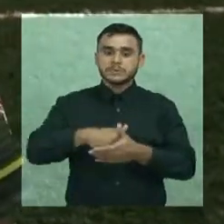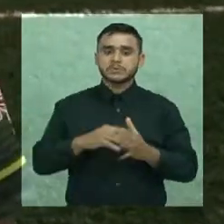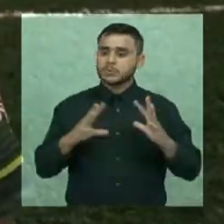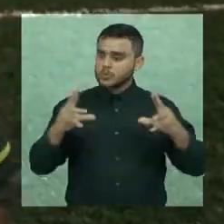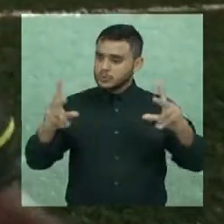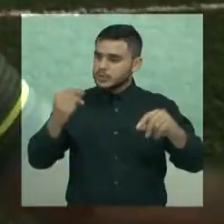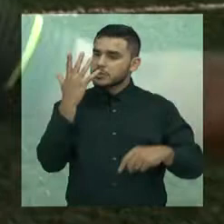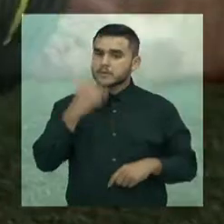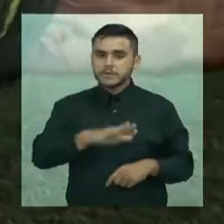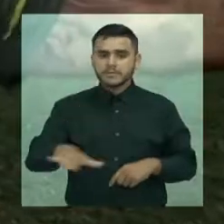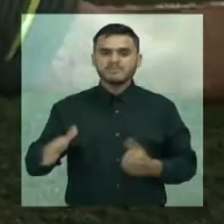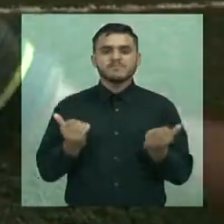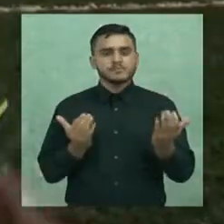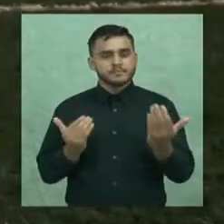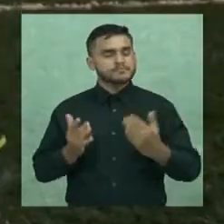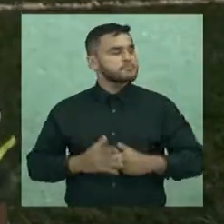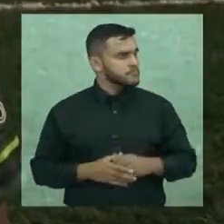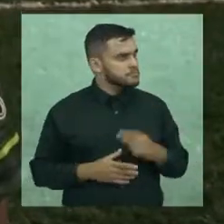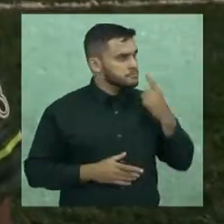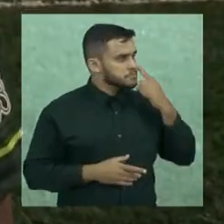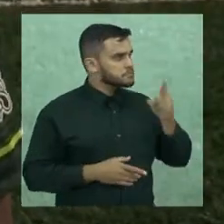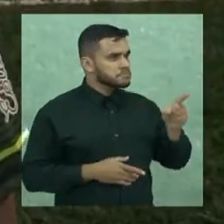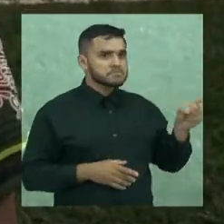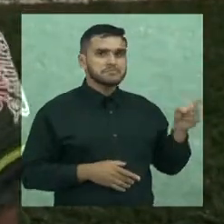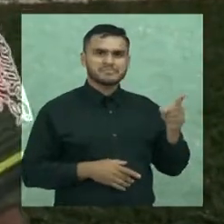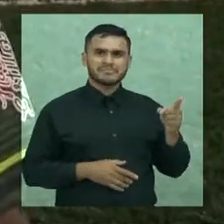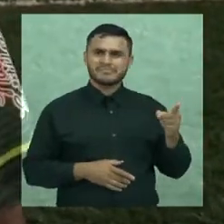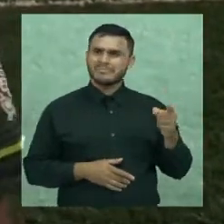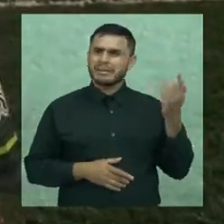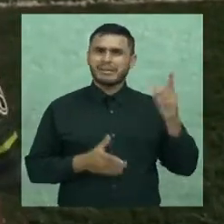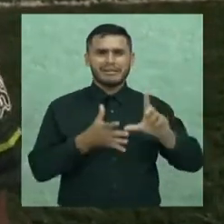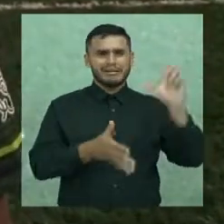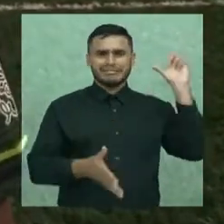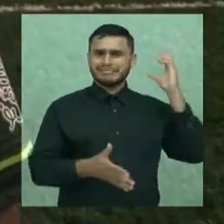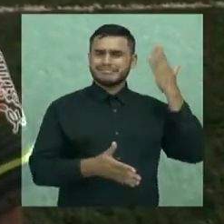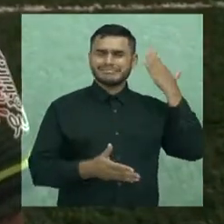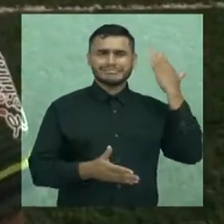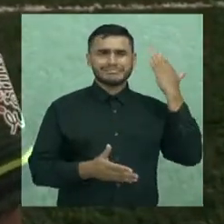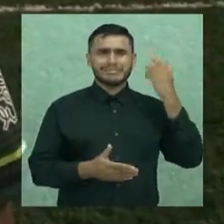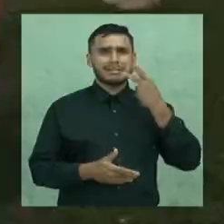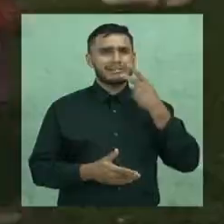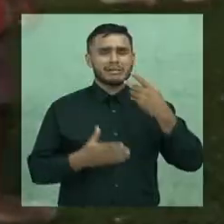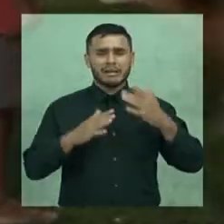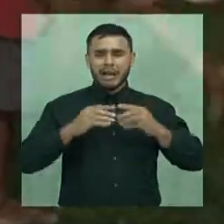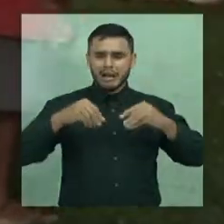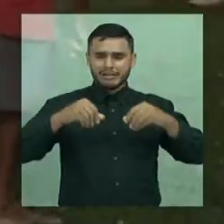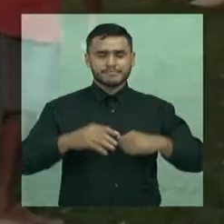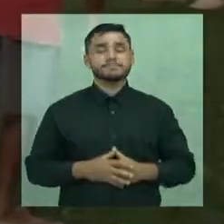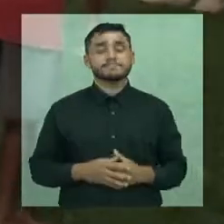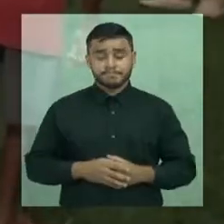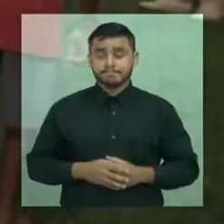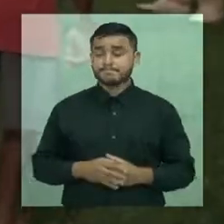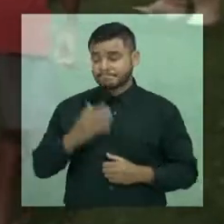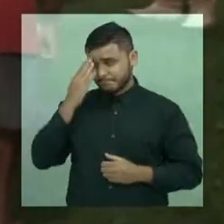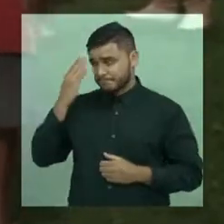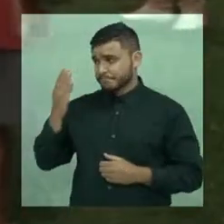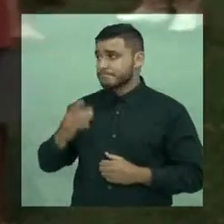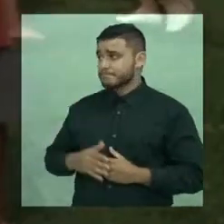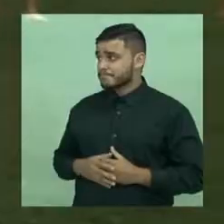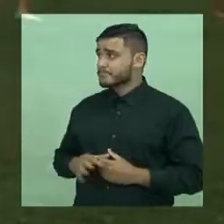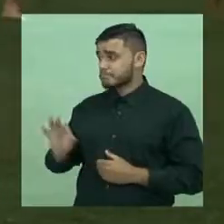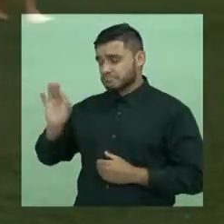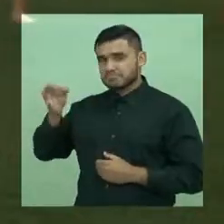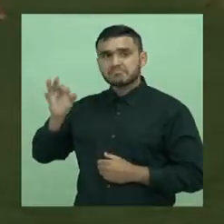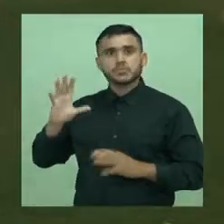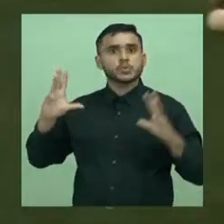crianças e tudo, porque melhor que um estado desse aqui, né, de areia, aqui um gramado, nós só temos que agradecer mesmo. O equipamento é a reivindicação antiga